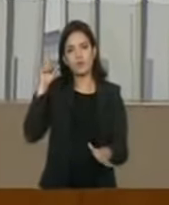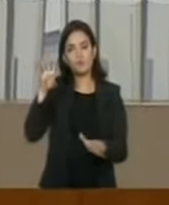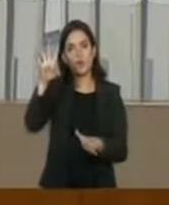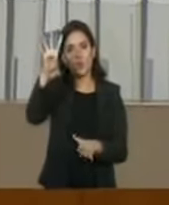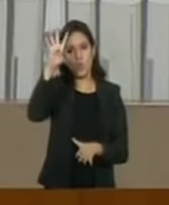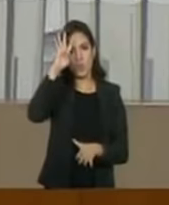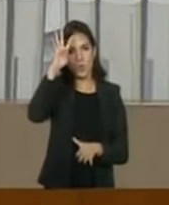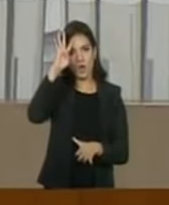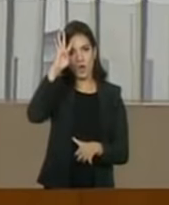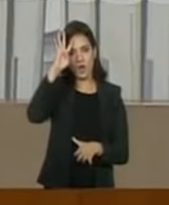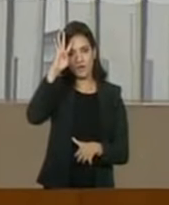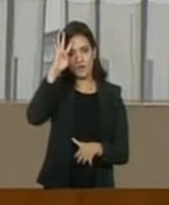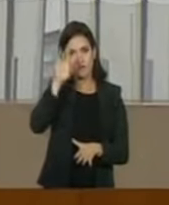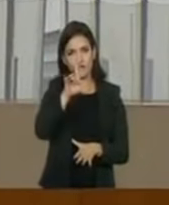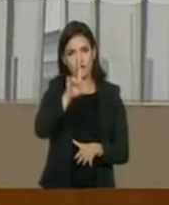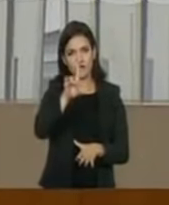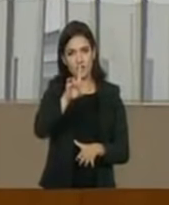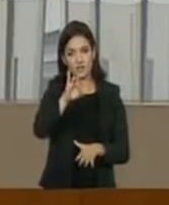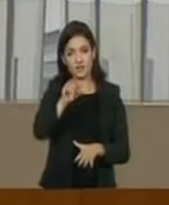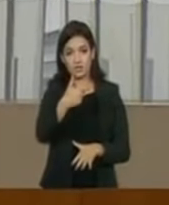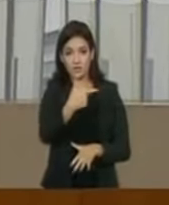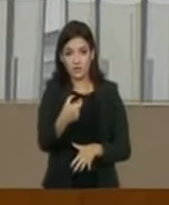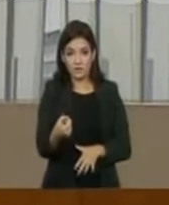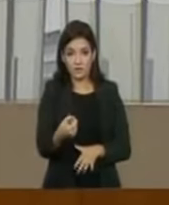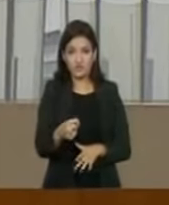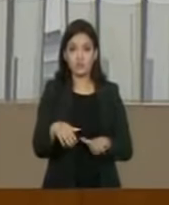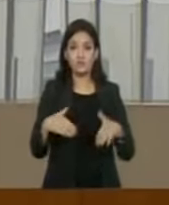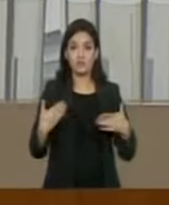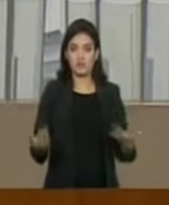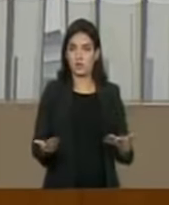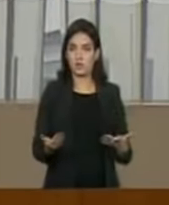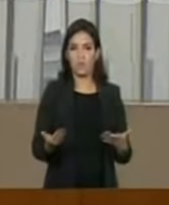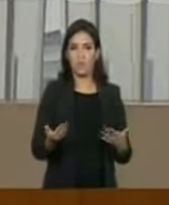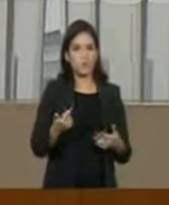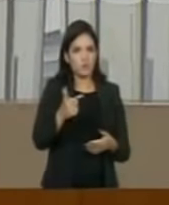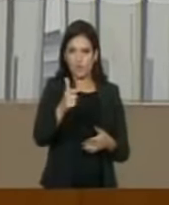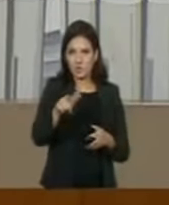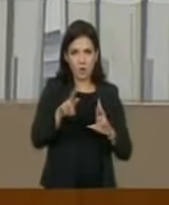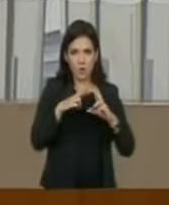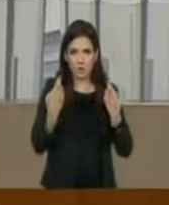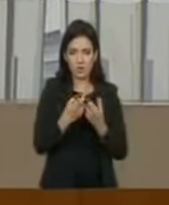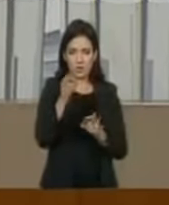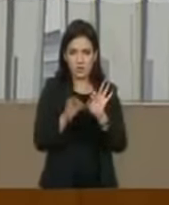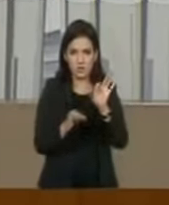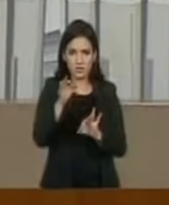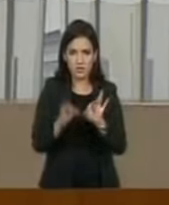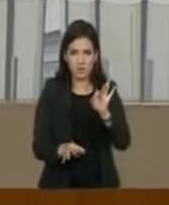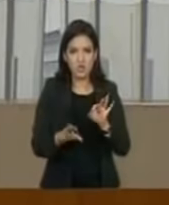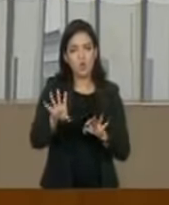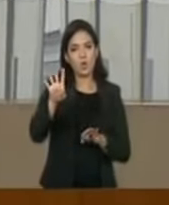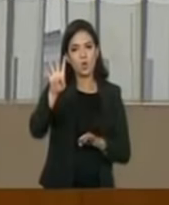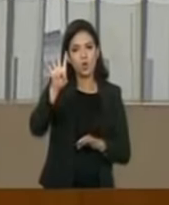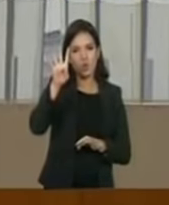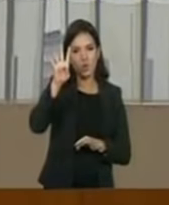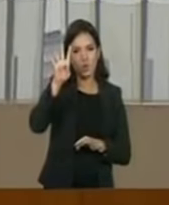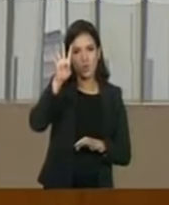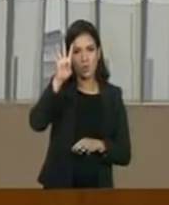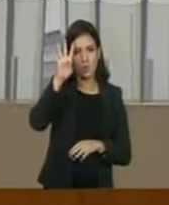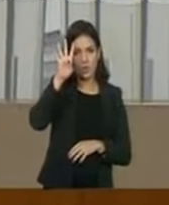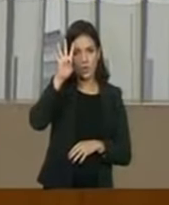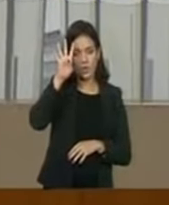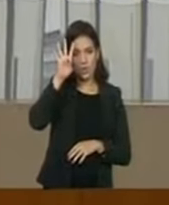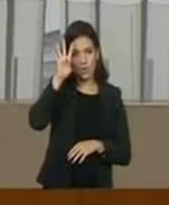pela manhã do dia 20 ou seja o fato de não haver sessões ordinárias na quarta dia 13